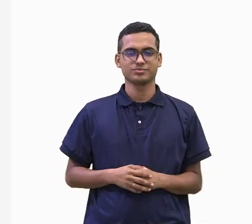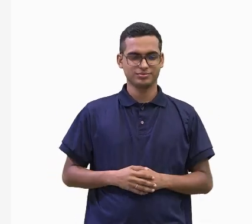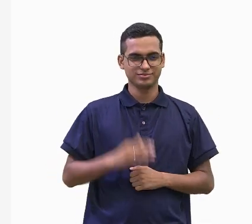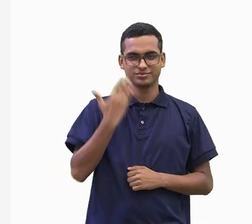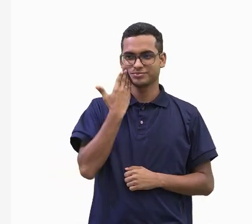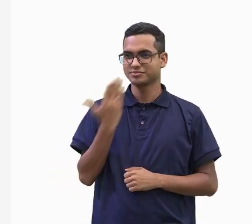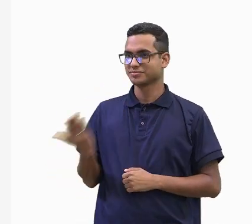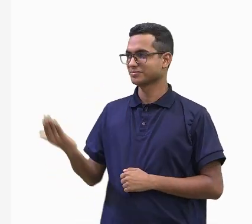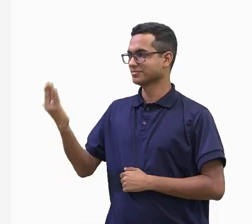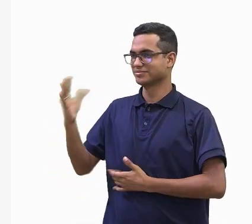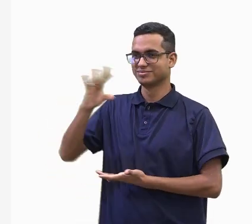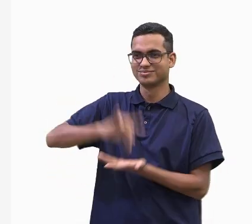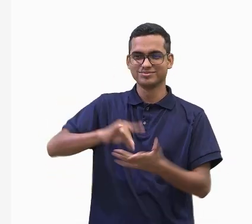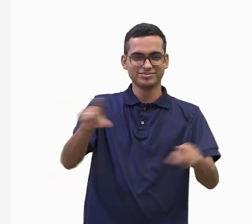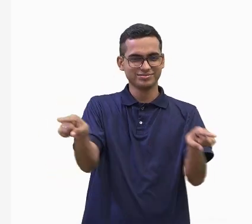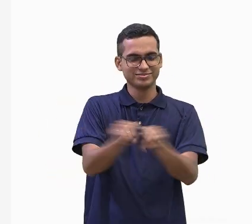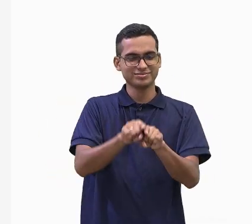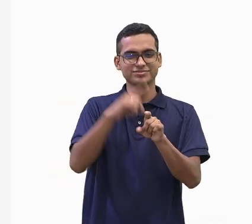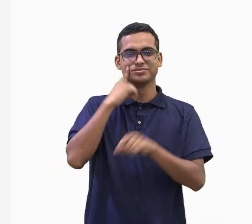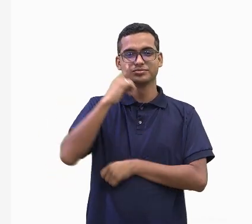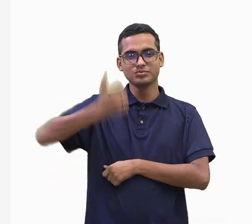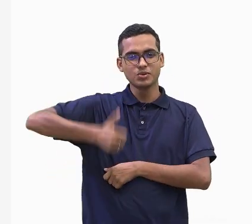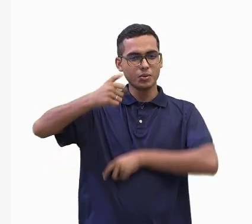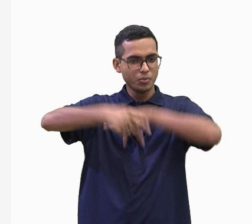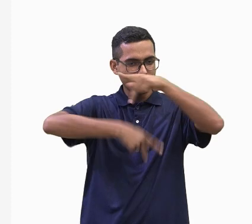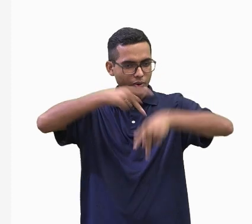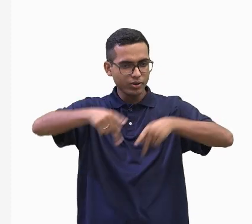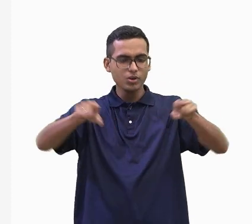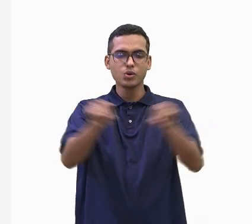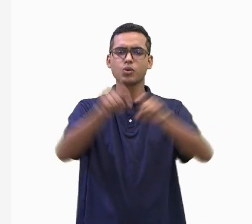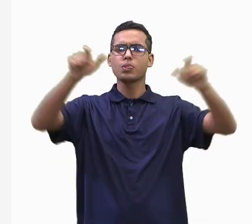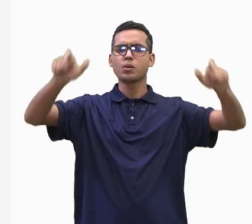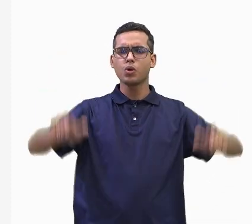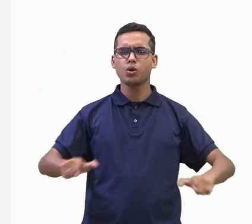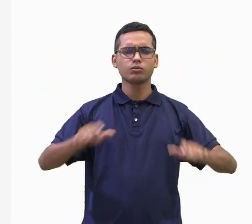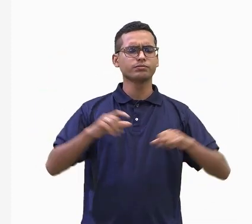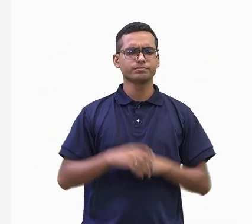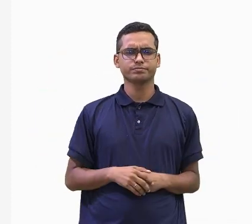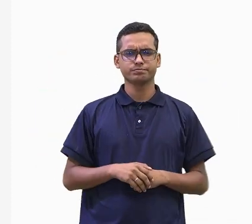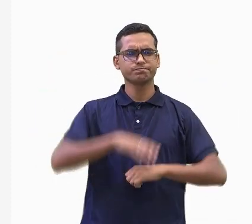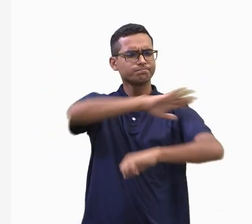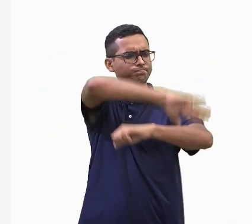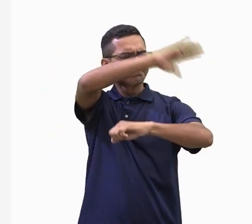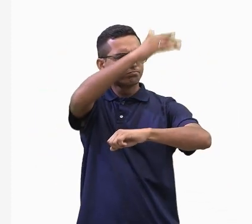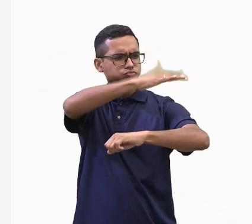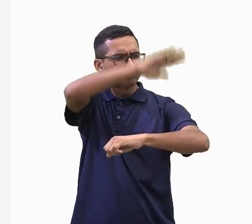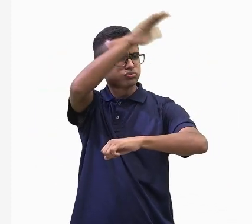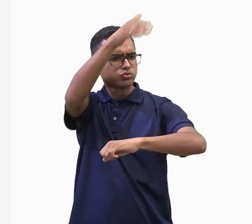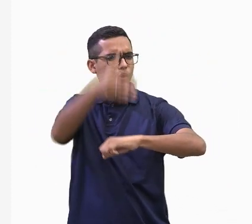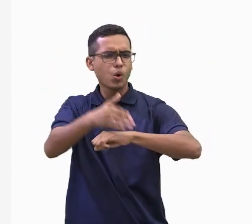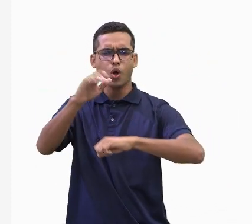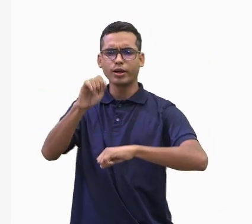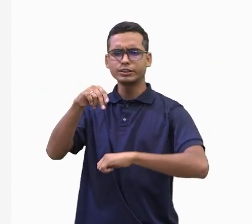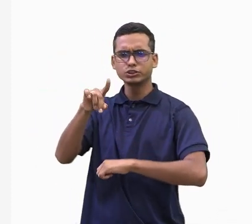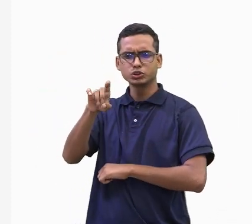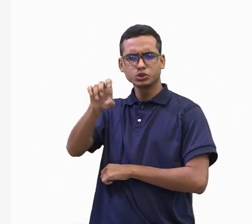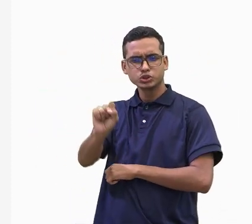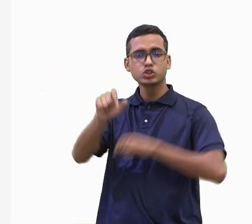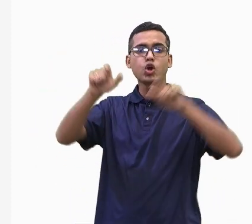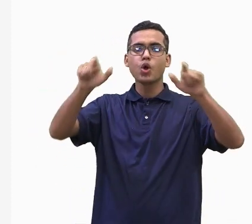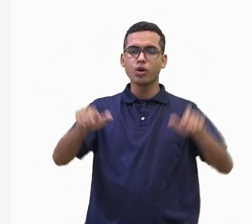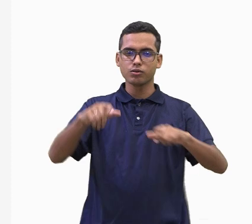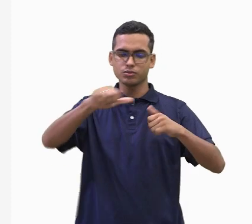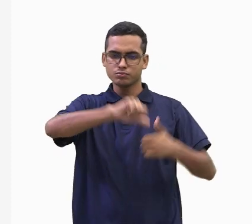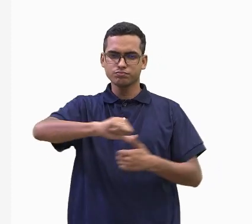Andes com o primeiro povo, mas trazendo primeiro uma localização. Onde é que encontramos então a Cordilheira dos Andes? Na América do